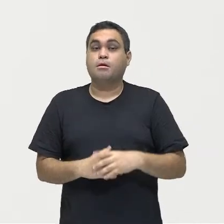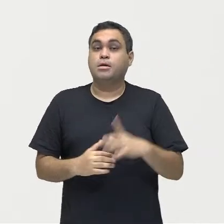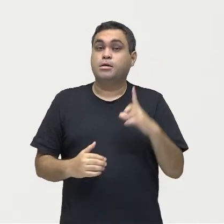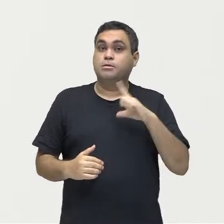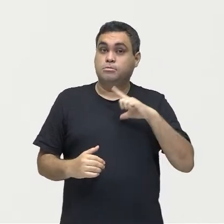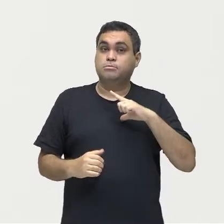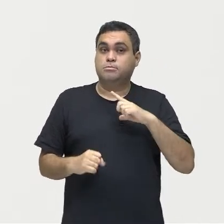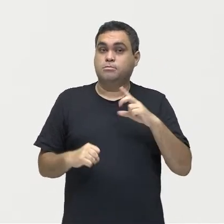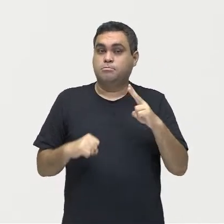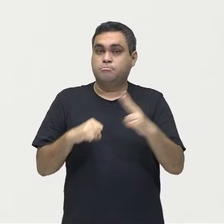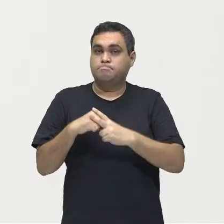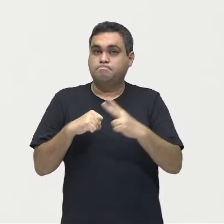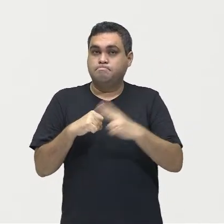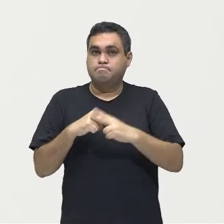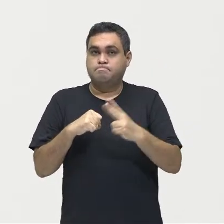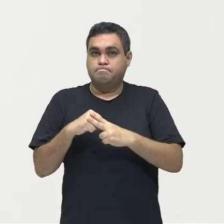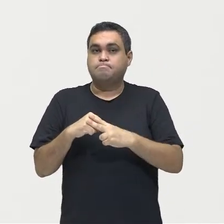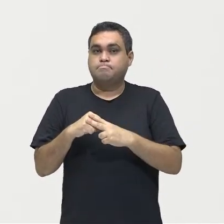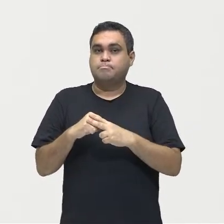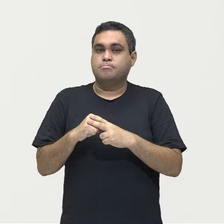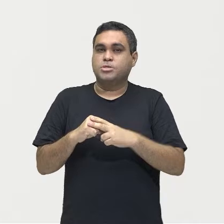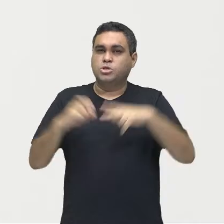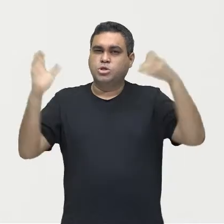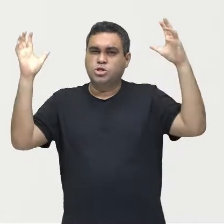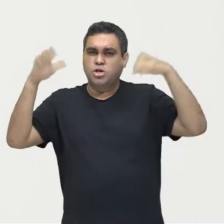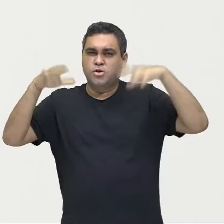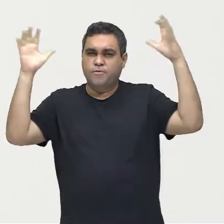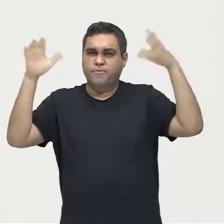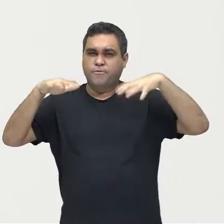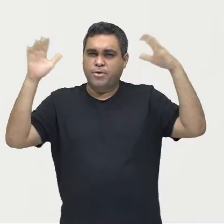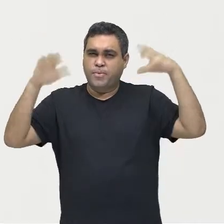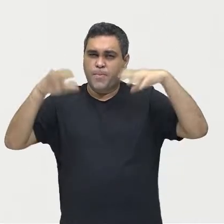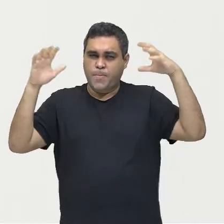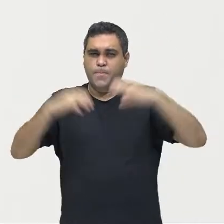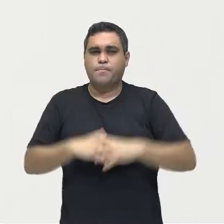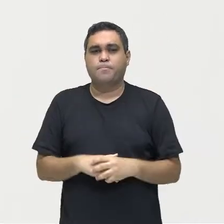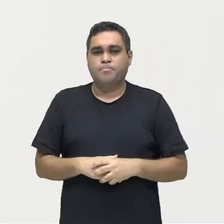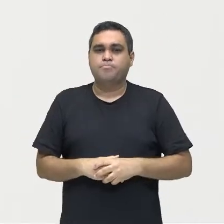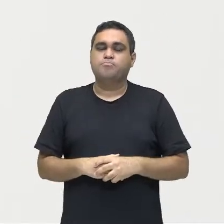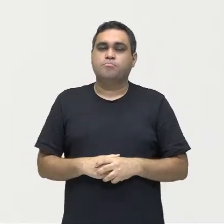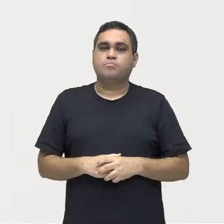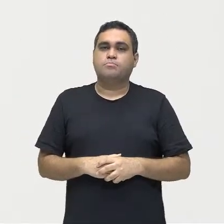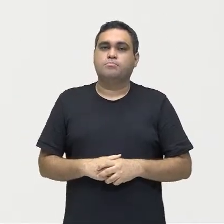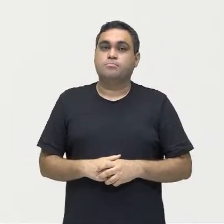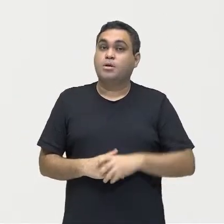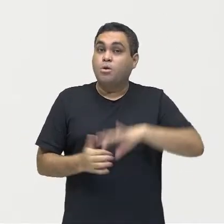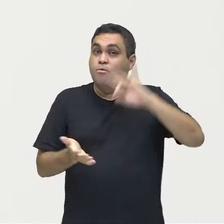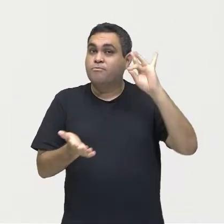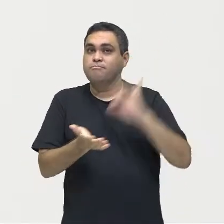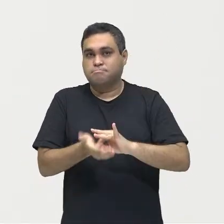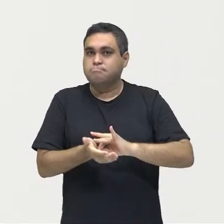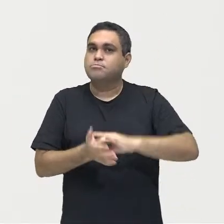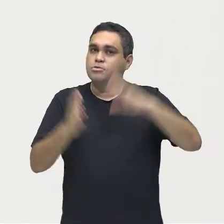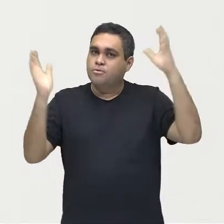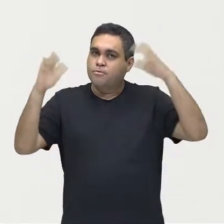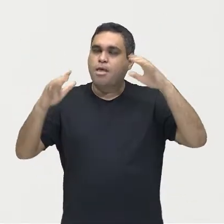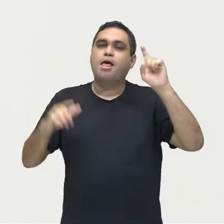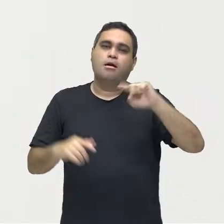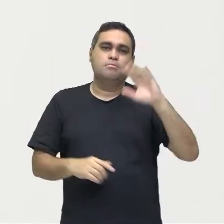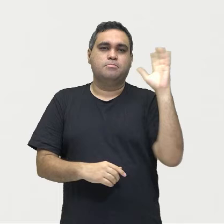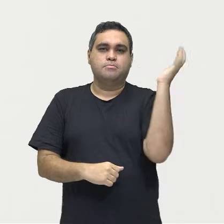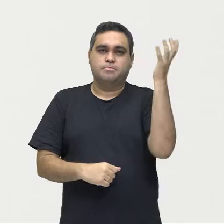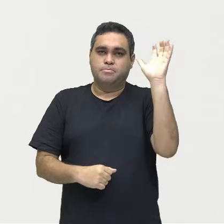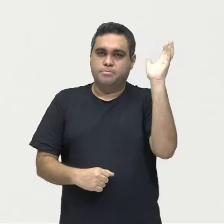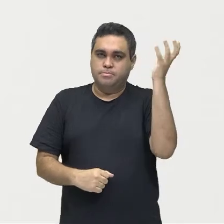seu sentido denotativo, no seu sentido literal, real. Portanto, está indicando um fenômeno